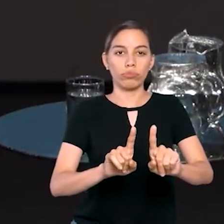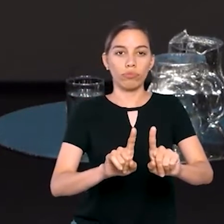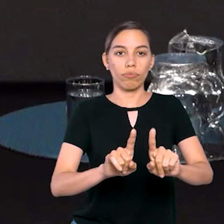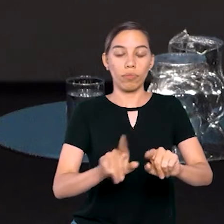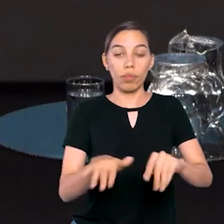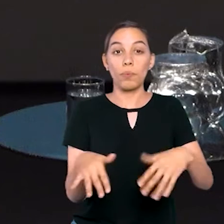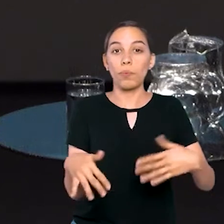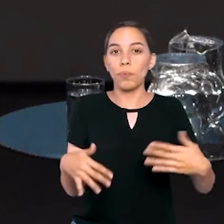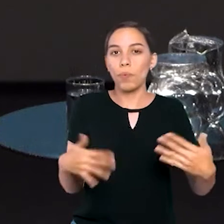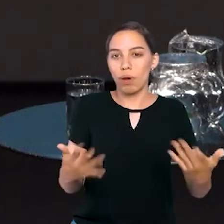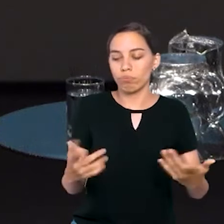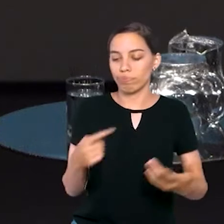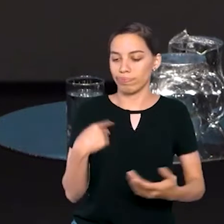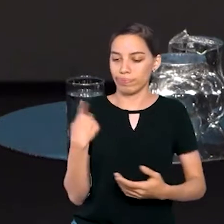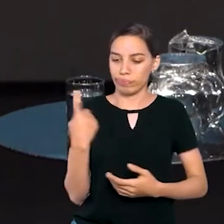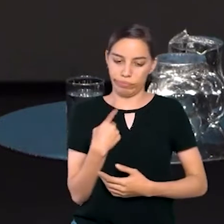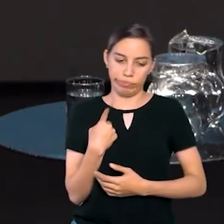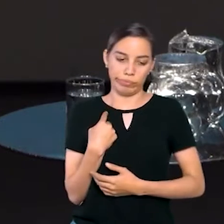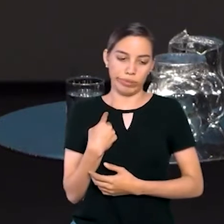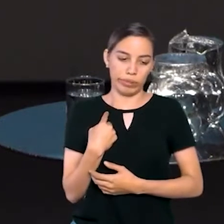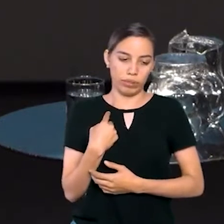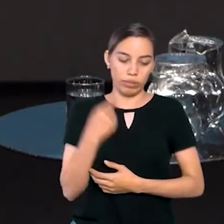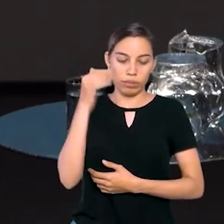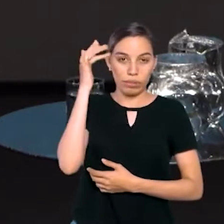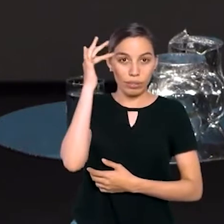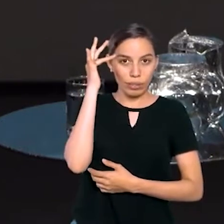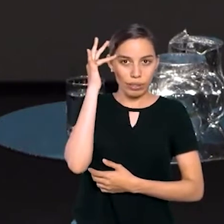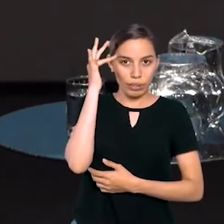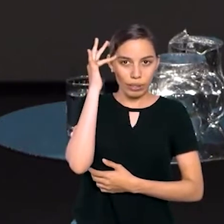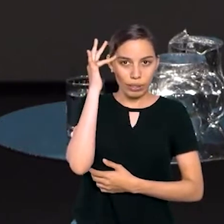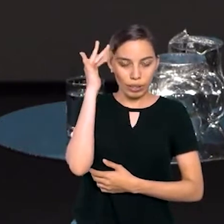Quando nós fomos imaginar